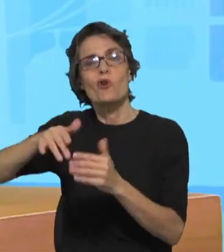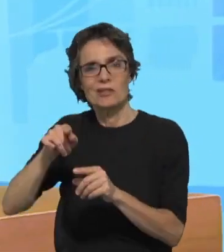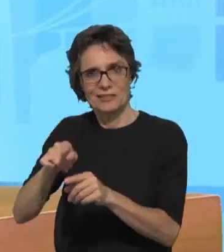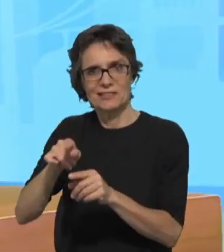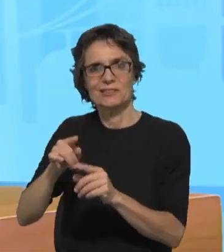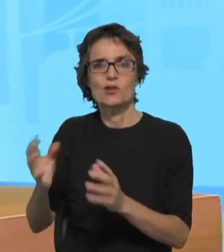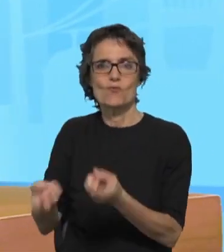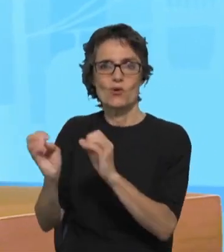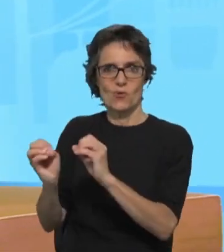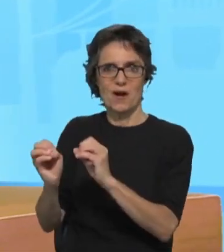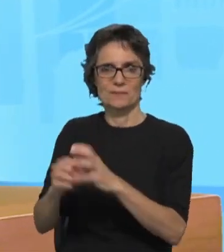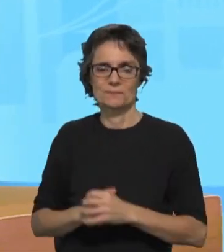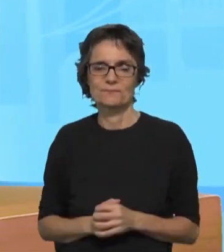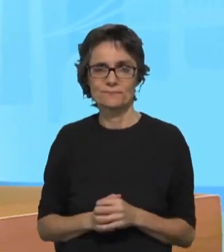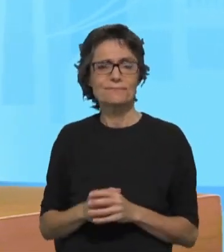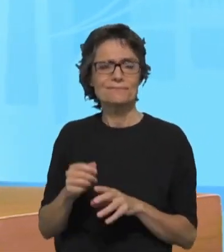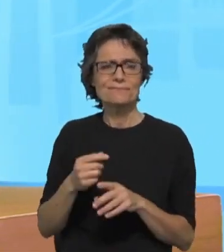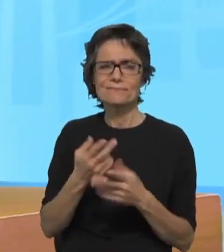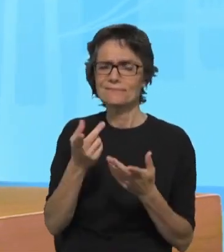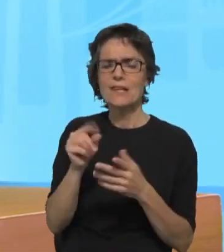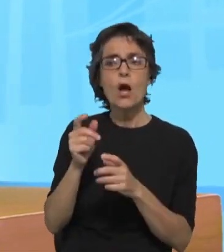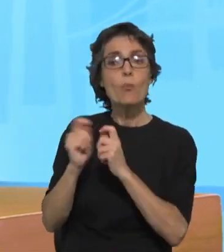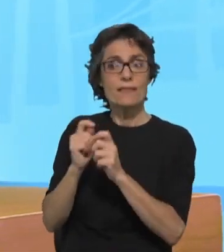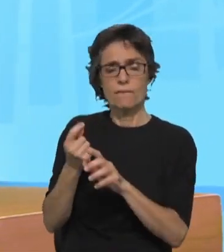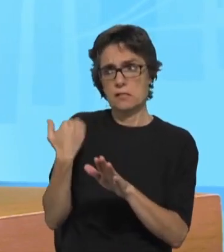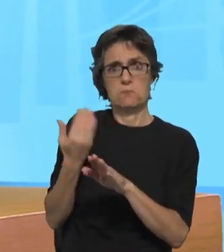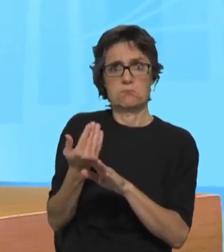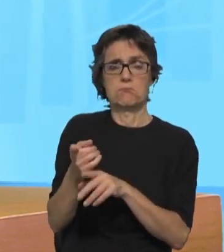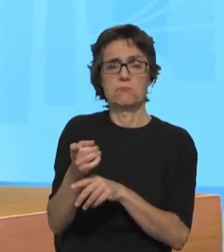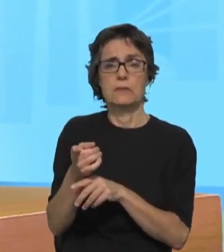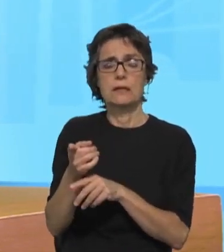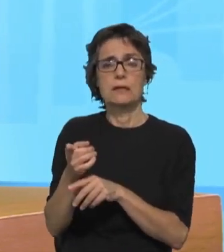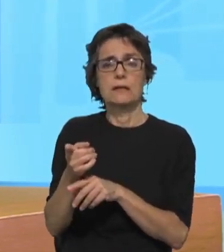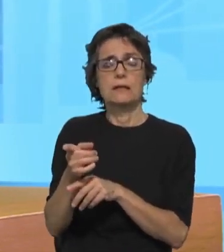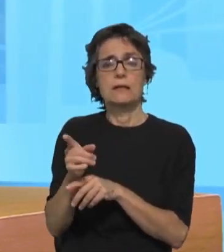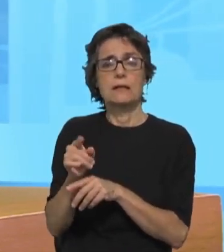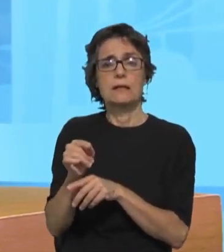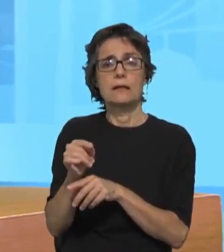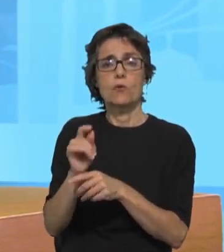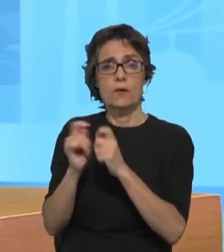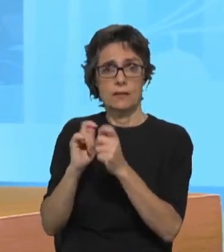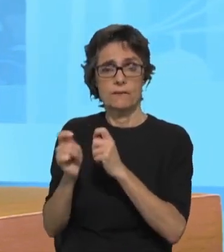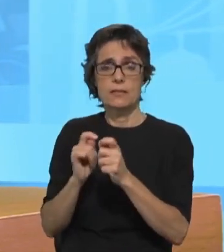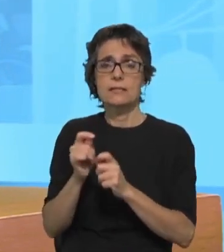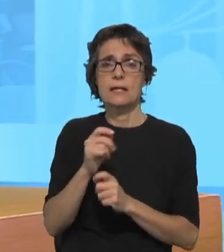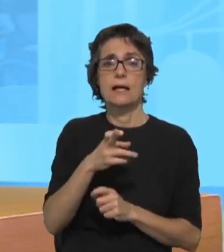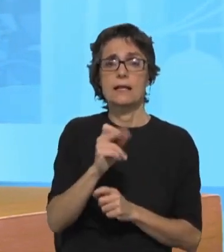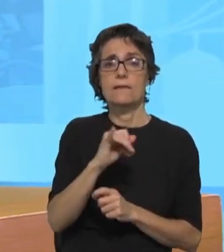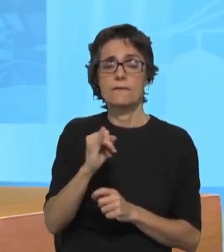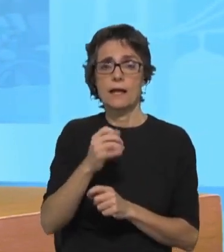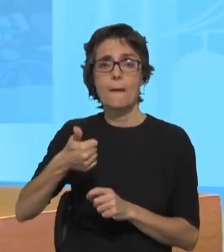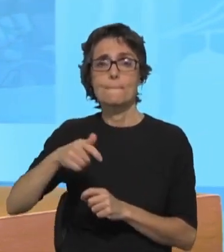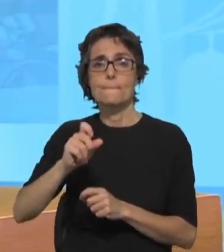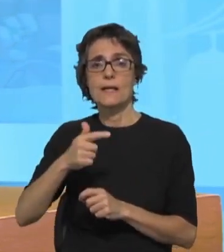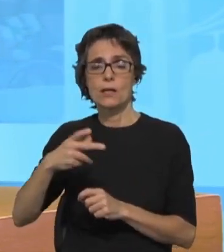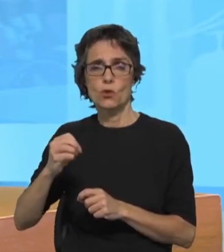Curiosamente também, numa entrevista recentemente publicada, numa entrevista de Frei Bento Domingues,